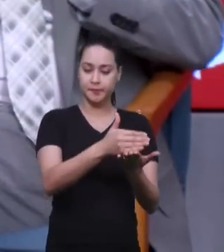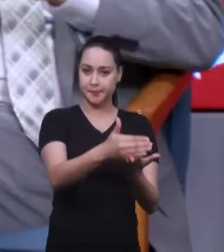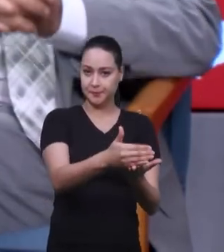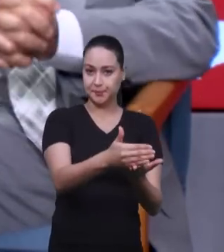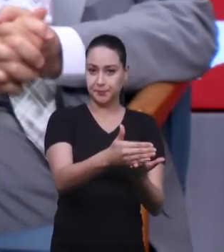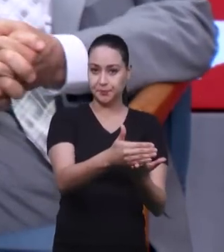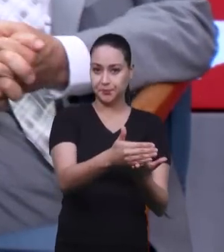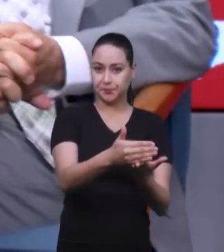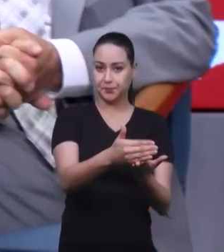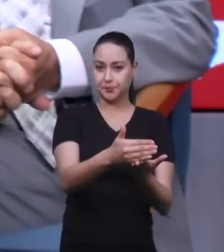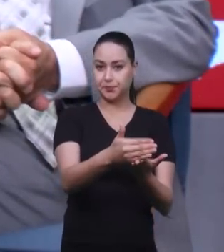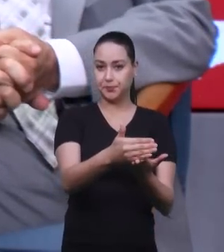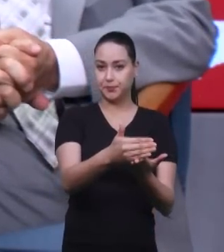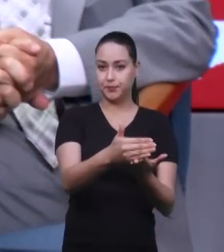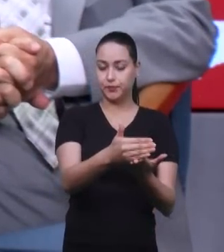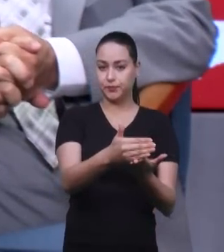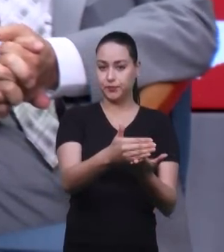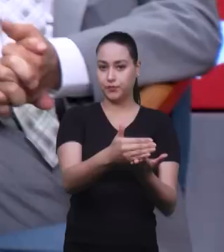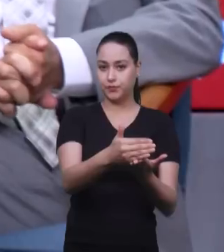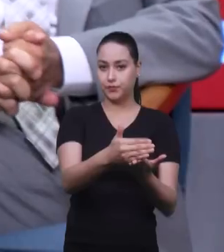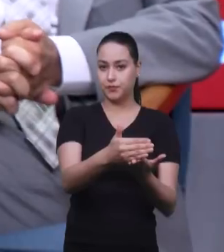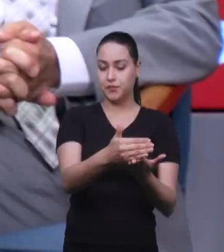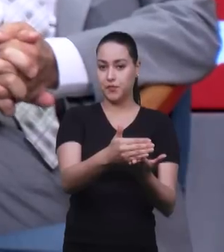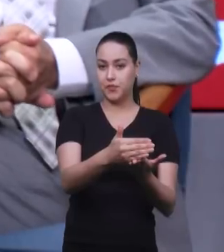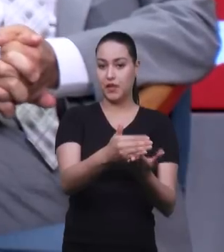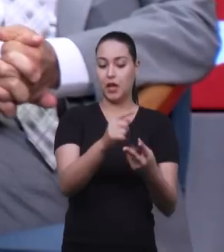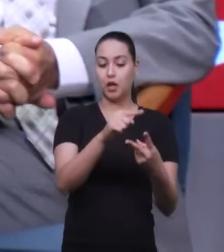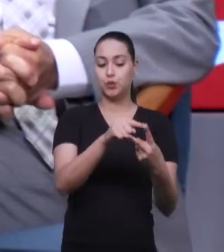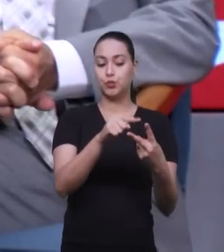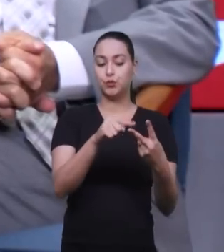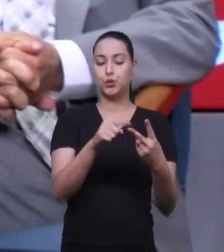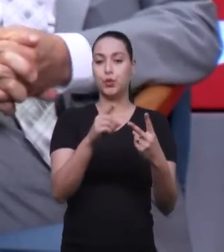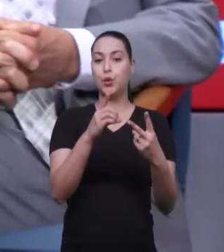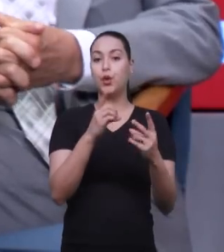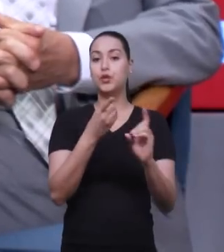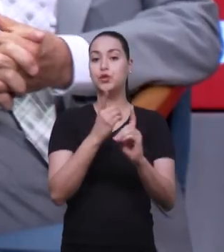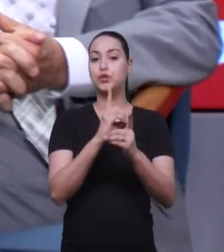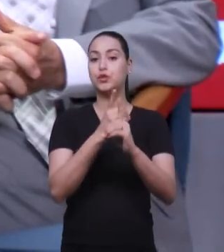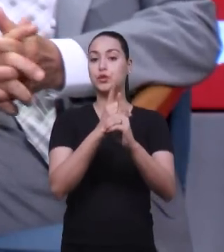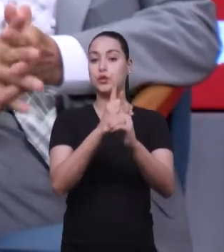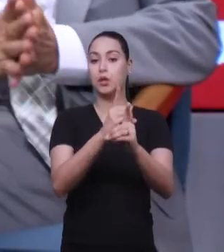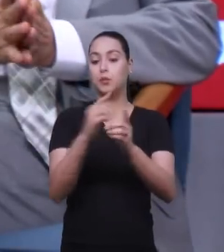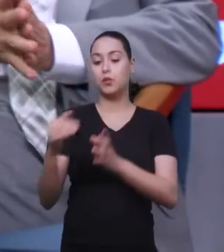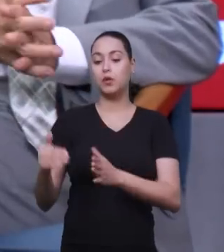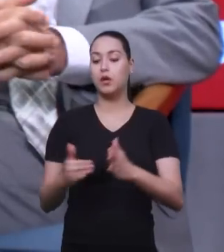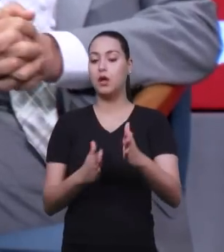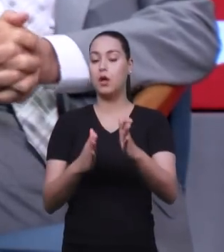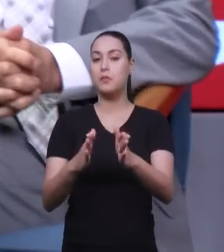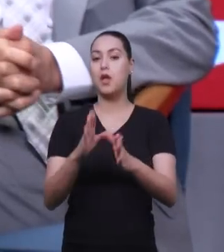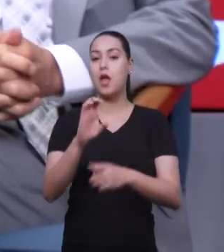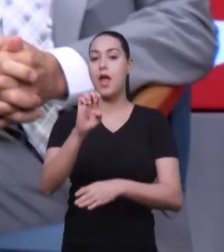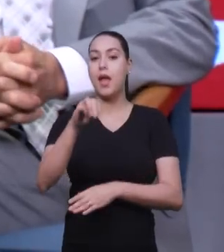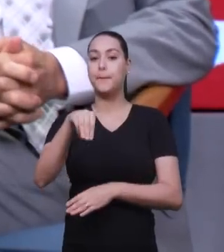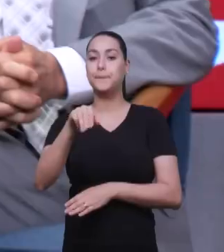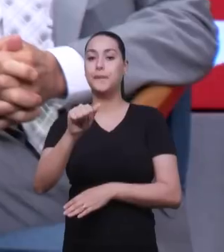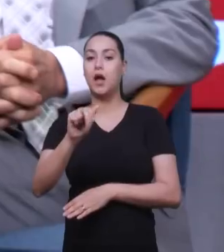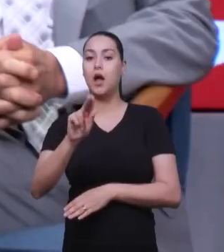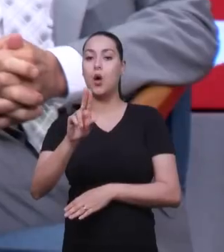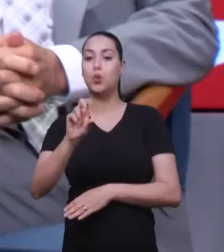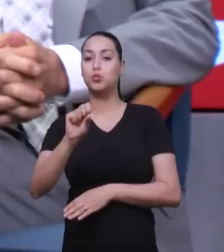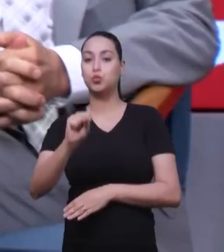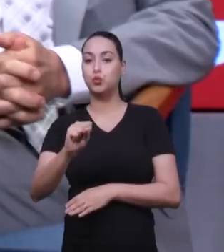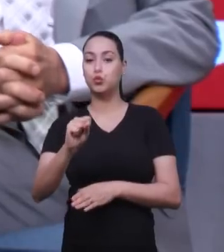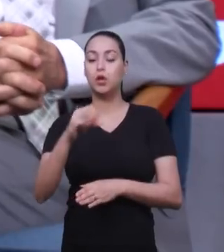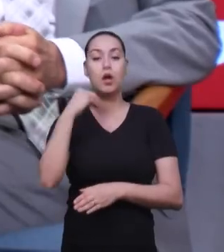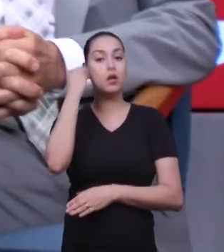Vamos começar com a experiência dos 2 discípulos no caminho de Emaús.